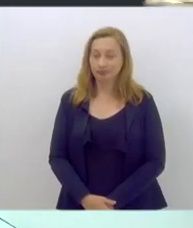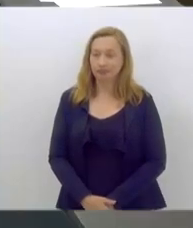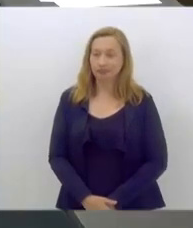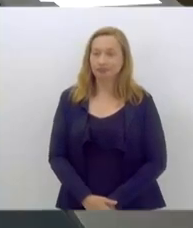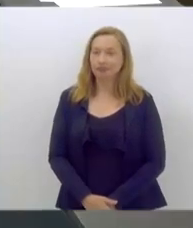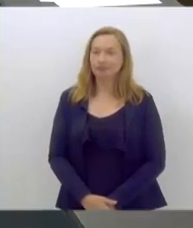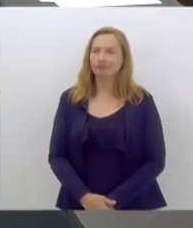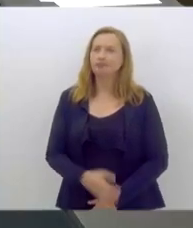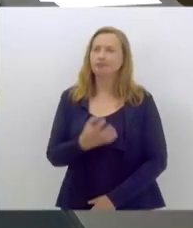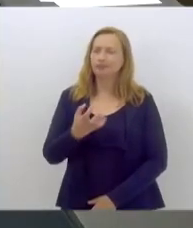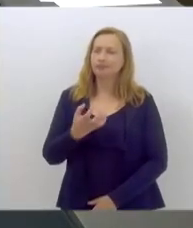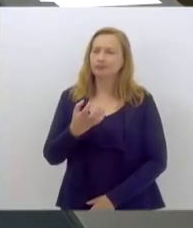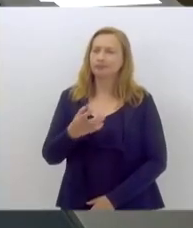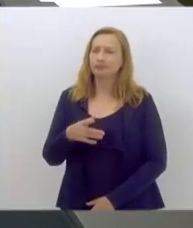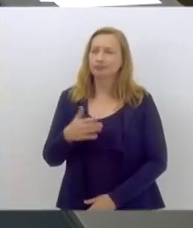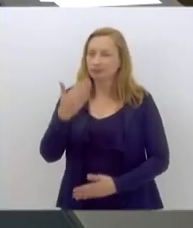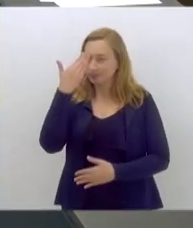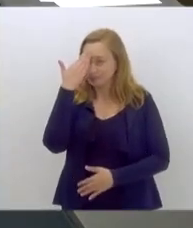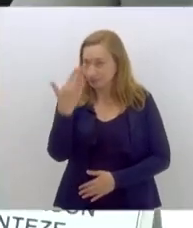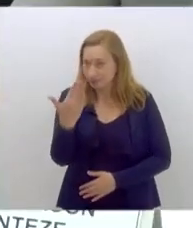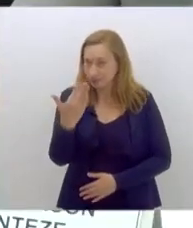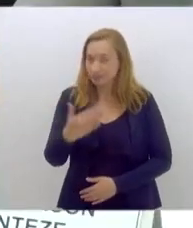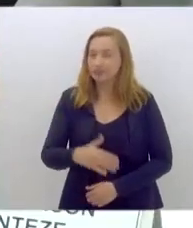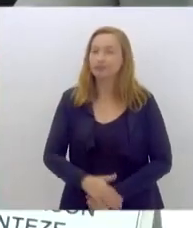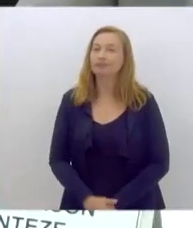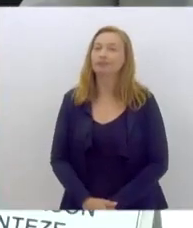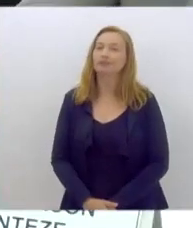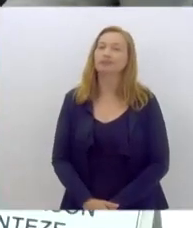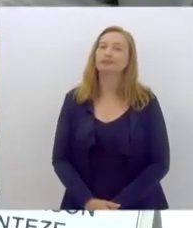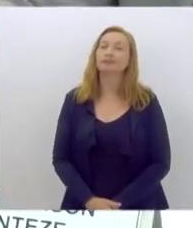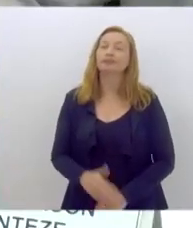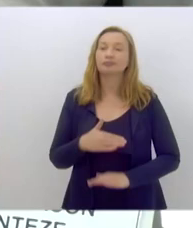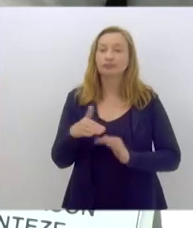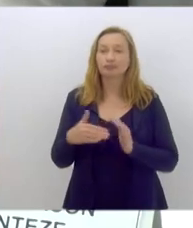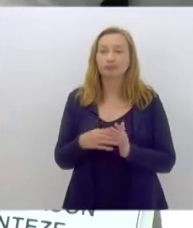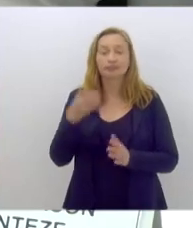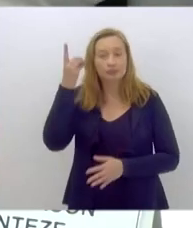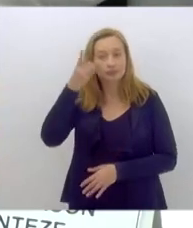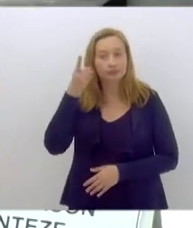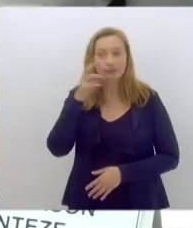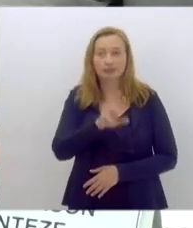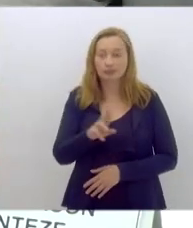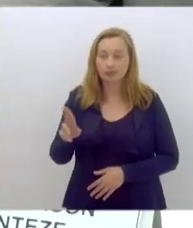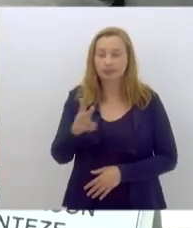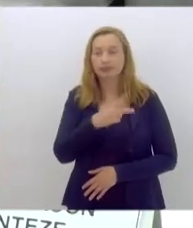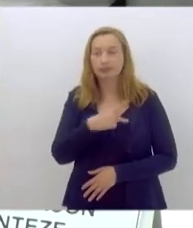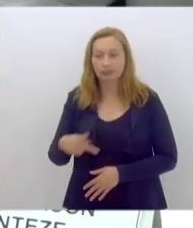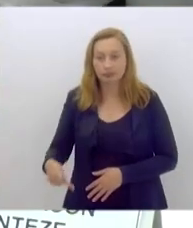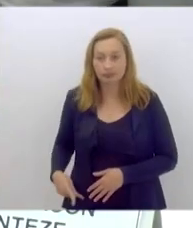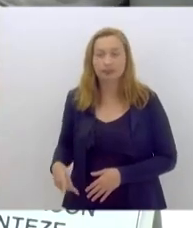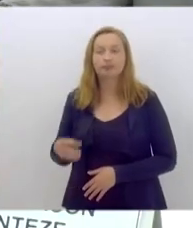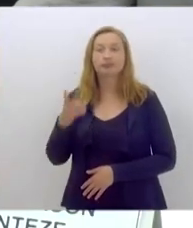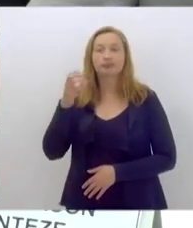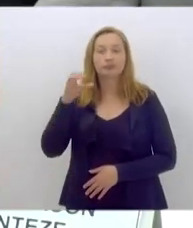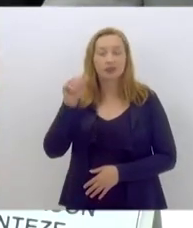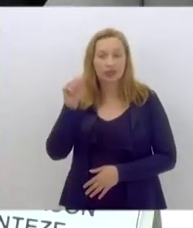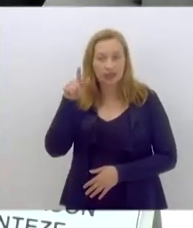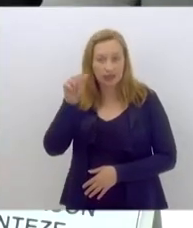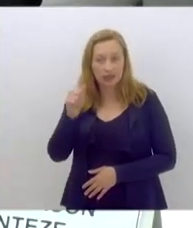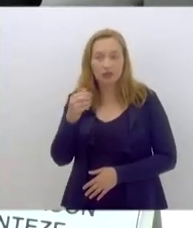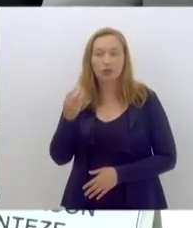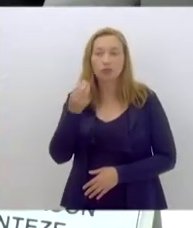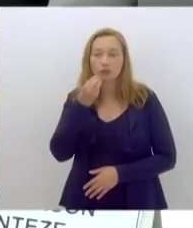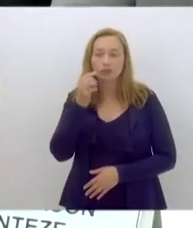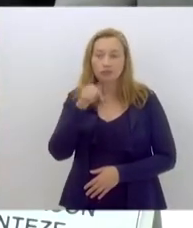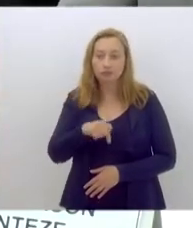queria primeiro agradecer todos os deputados em nome do presidente Deputado Márcio canela oportunidade